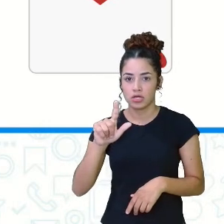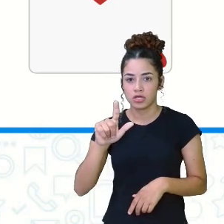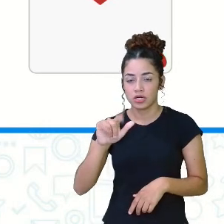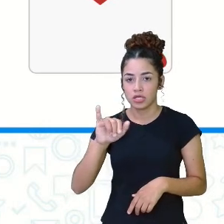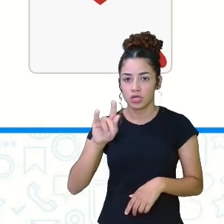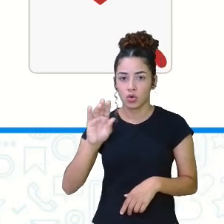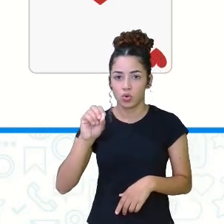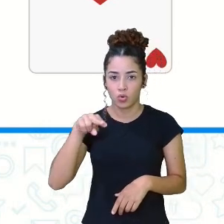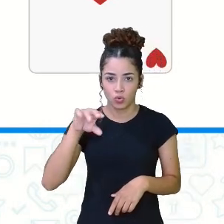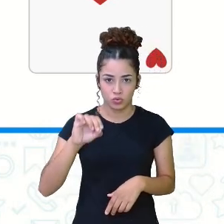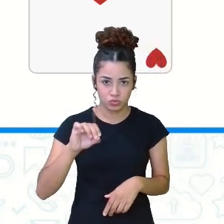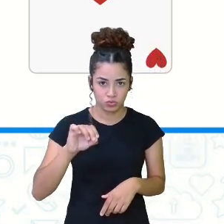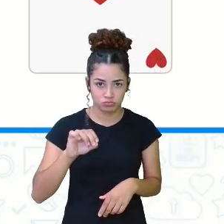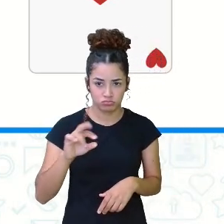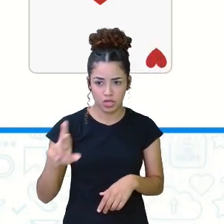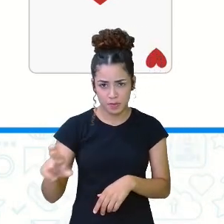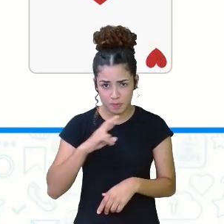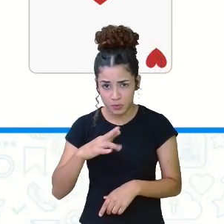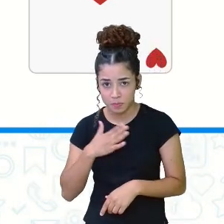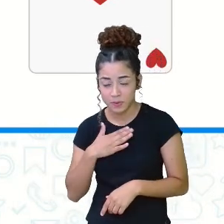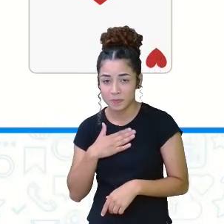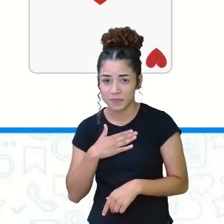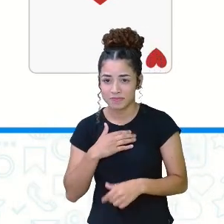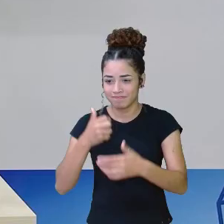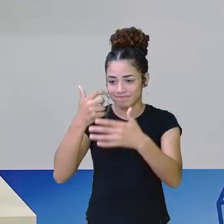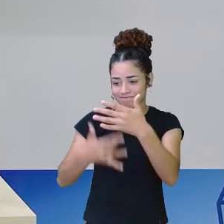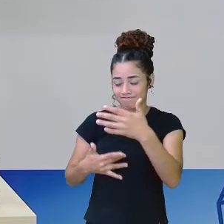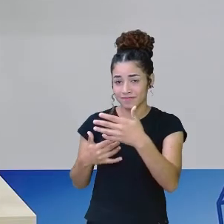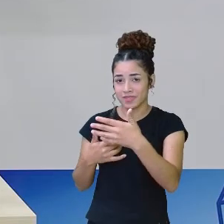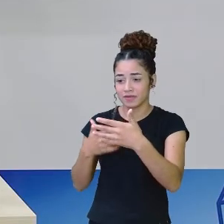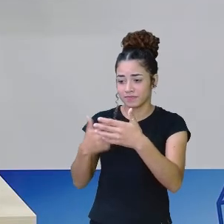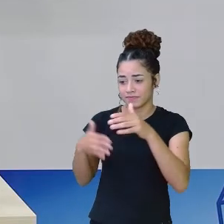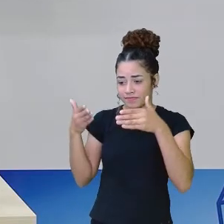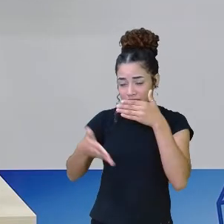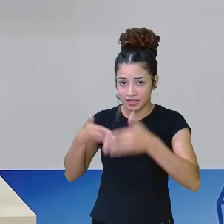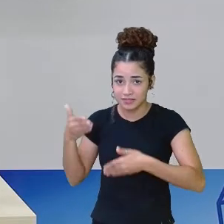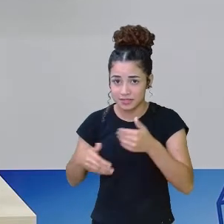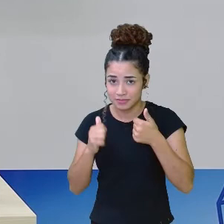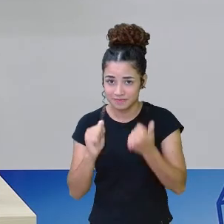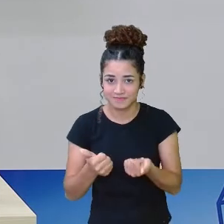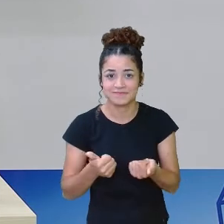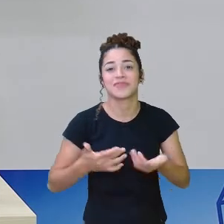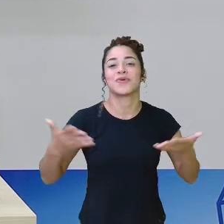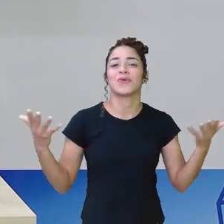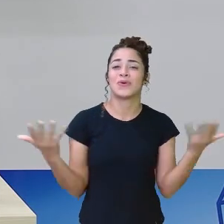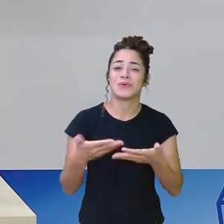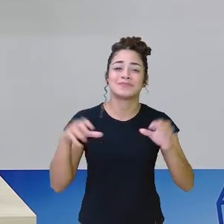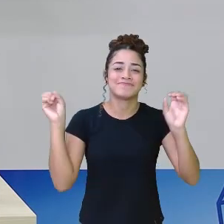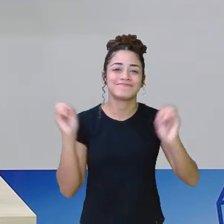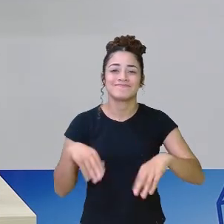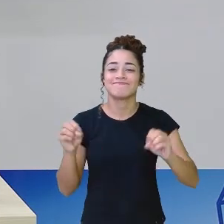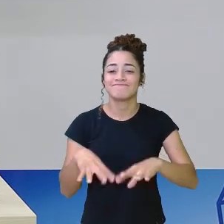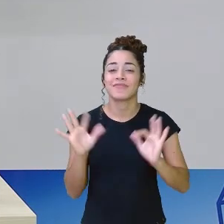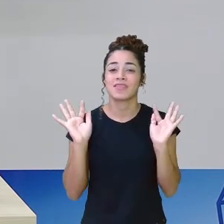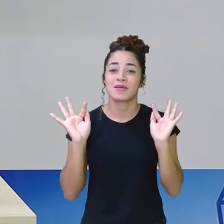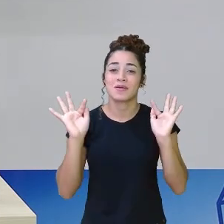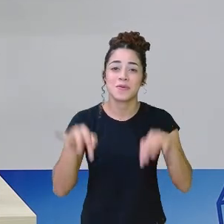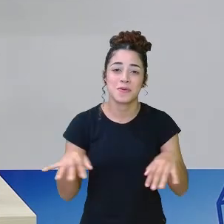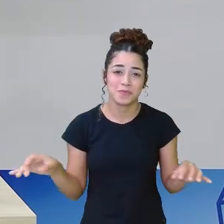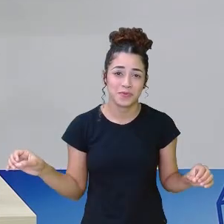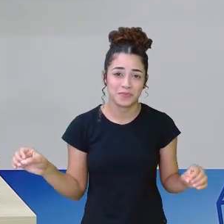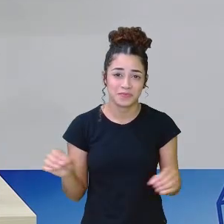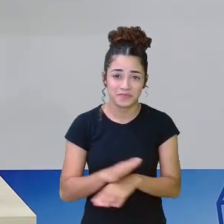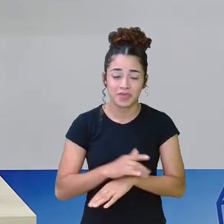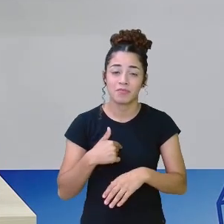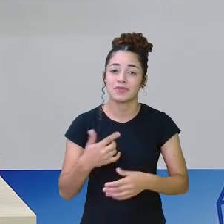não é polígono? Responde para mim, não me deixa sozinha não. Por hoje, a nossa aula chegou ao fim, mas